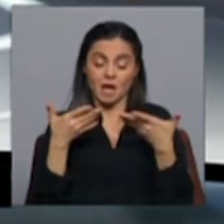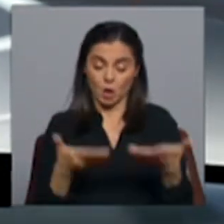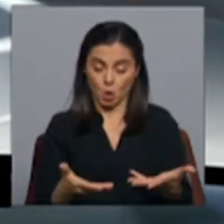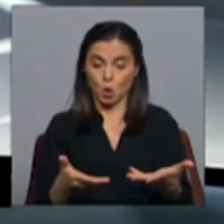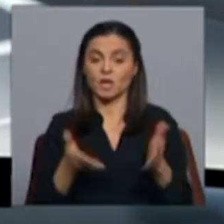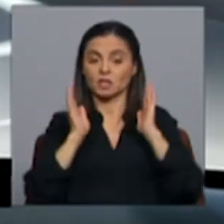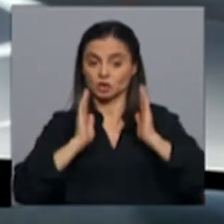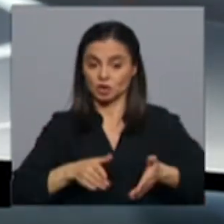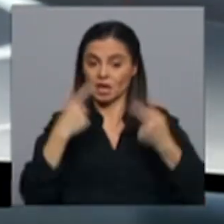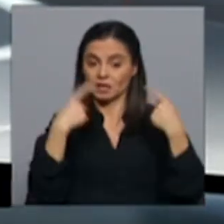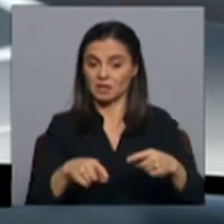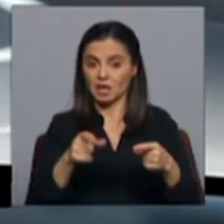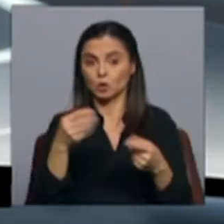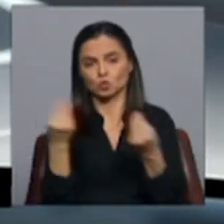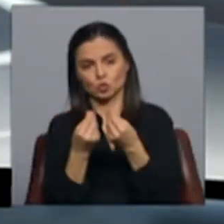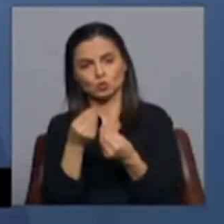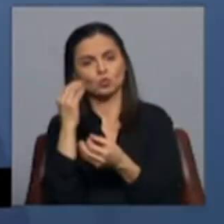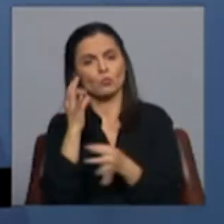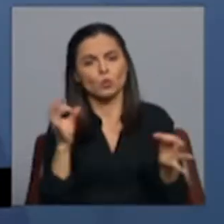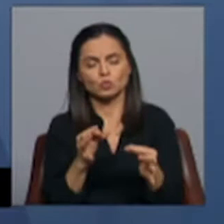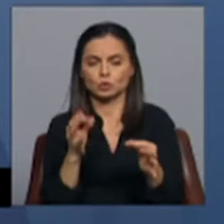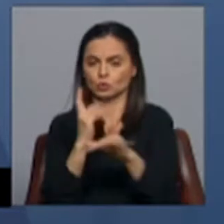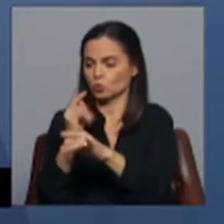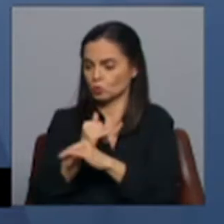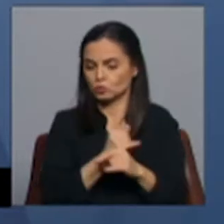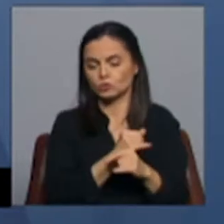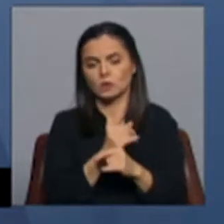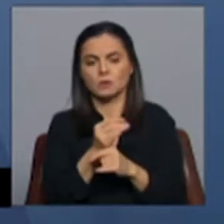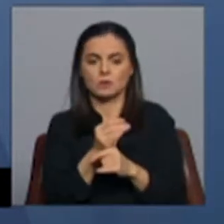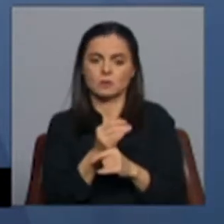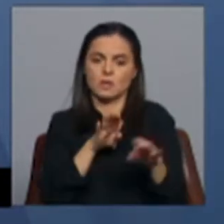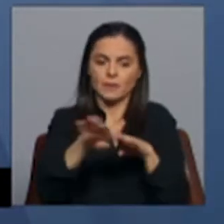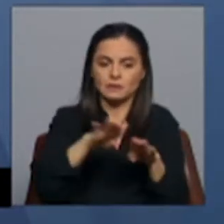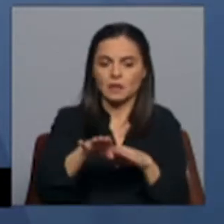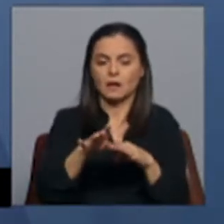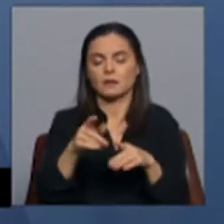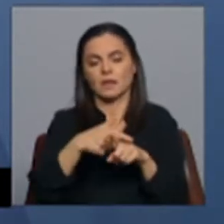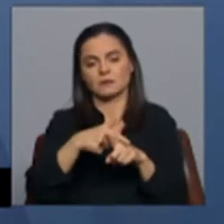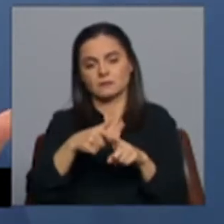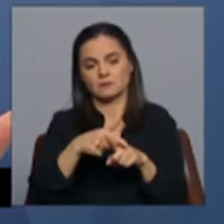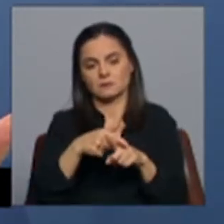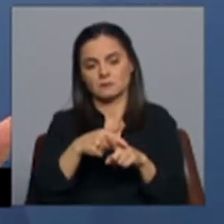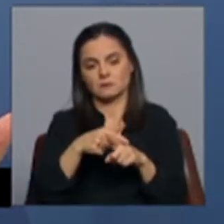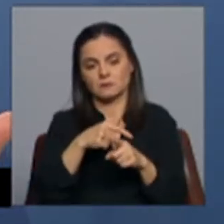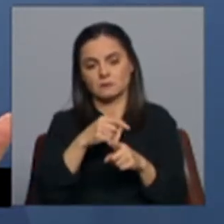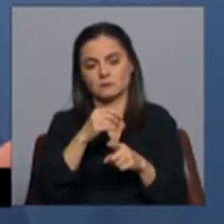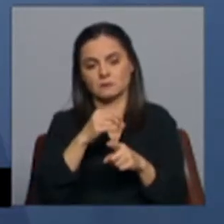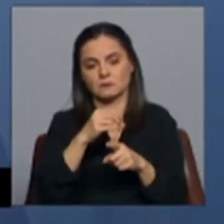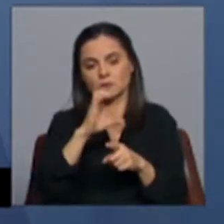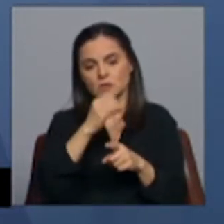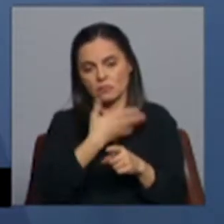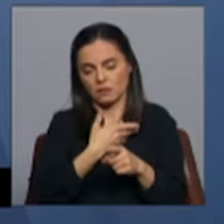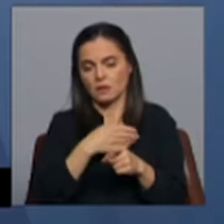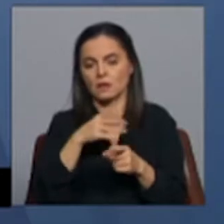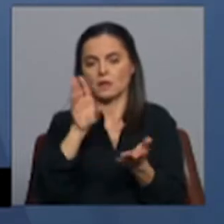já com músicos a ensaiar e está a ser muito interessante. Por exemplo, o disco é gravado a nível de baterias